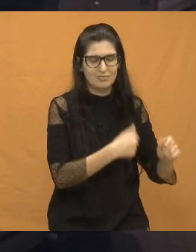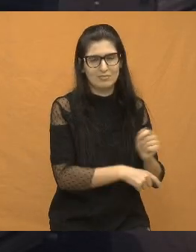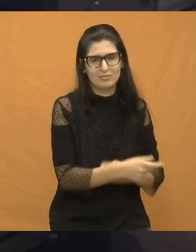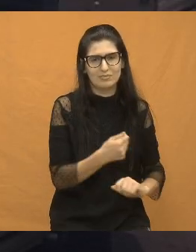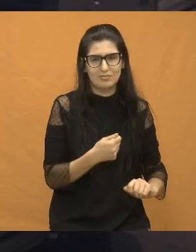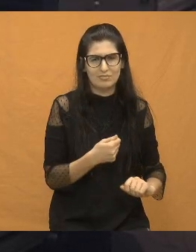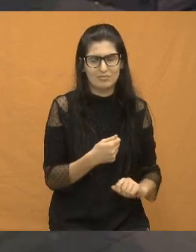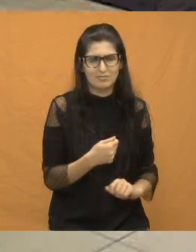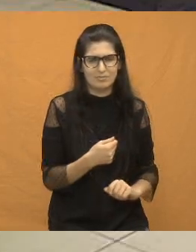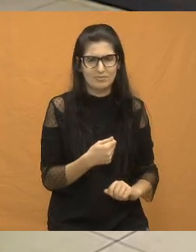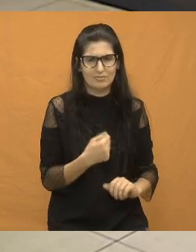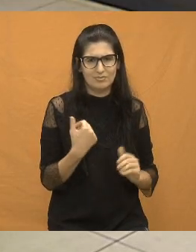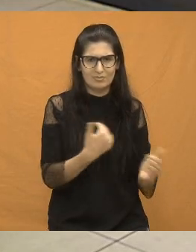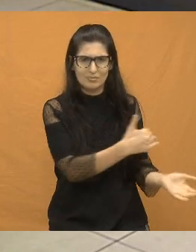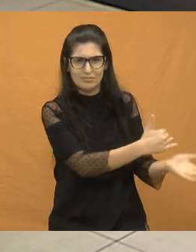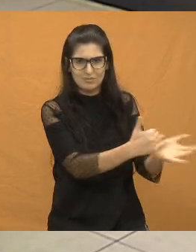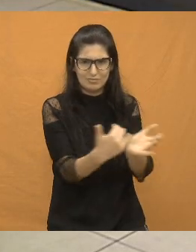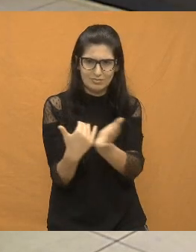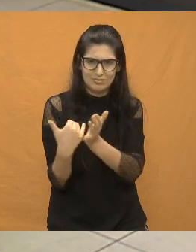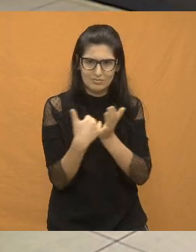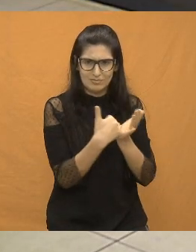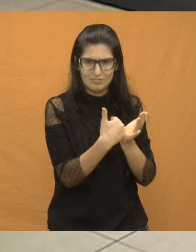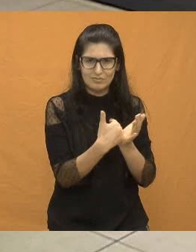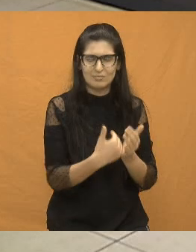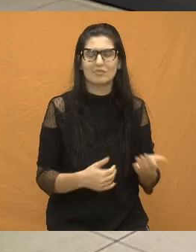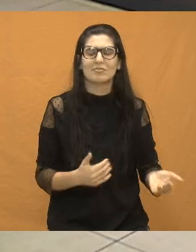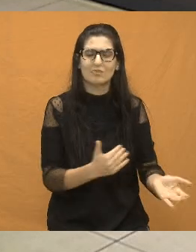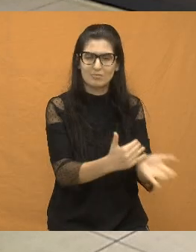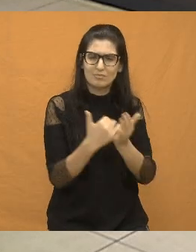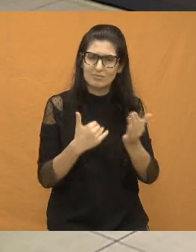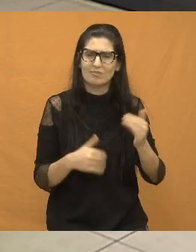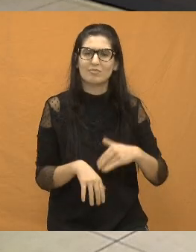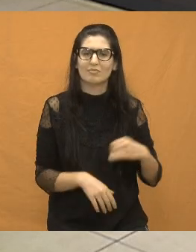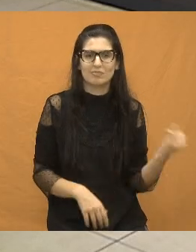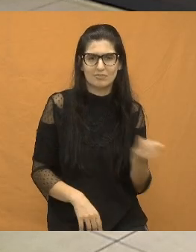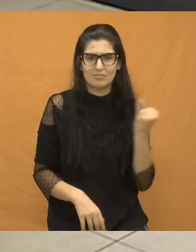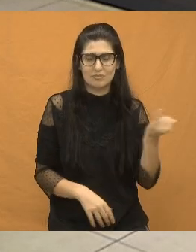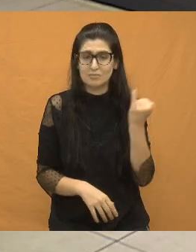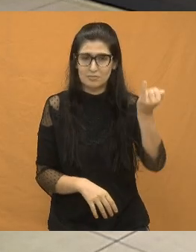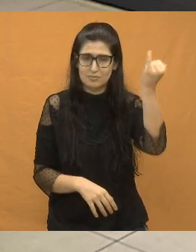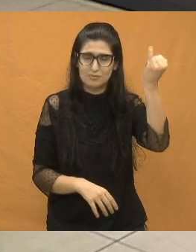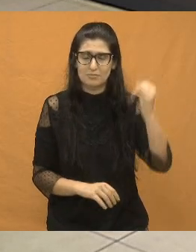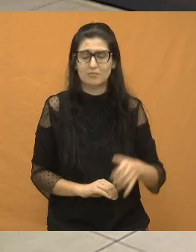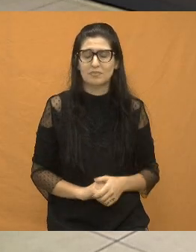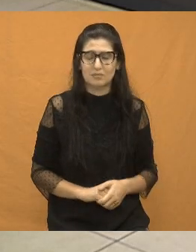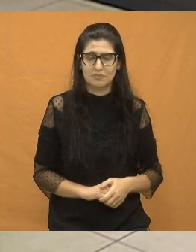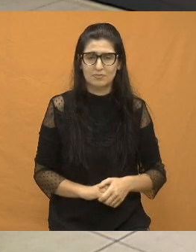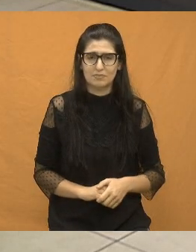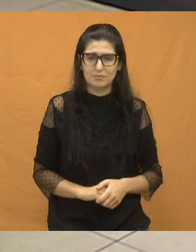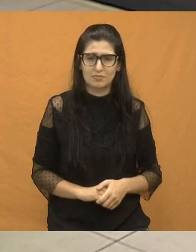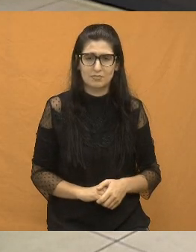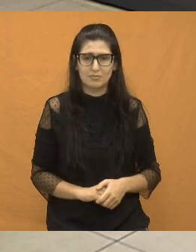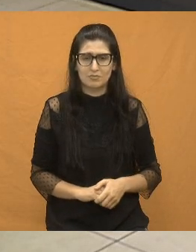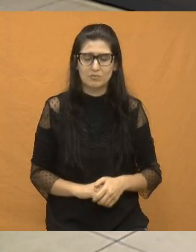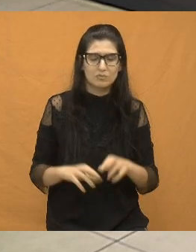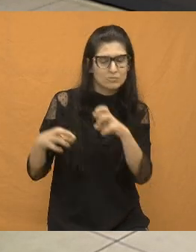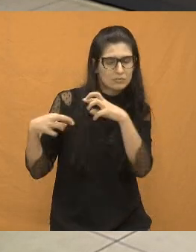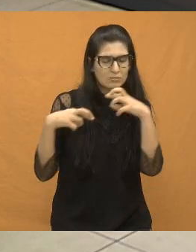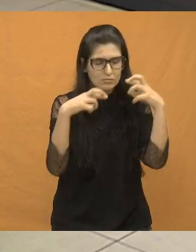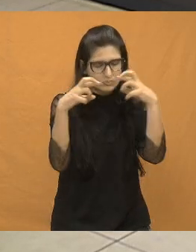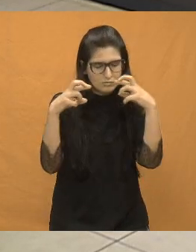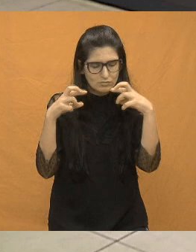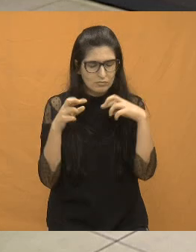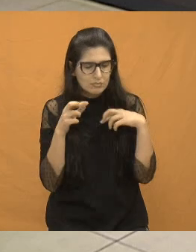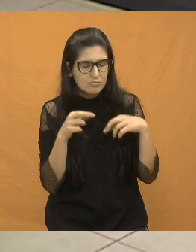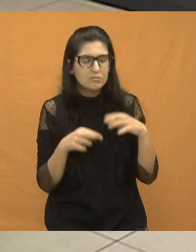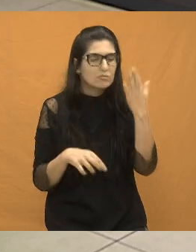aqui nos auxiliando. É muito importante a gente poder acompanhar esse trabalho que vocês fazem. Então, agradeço